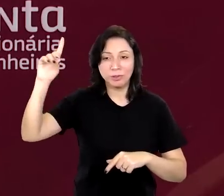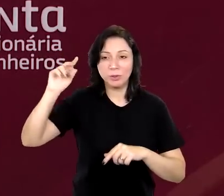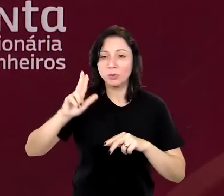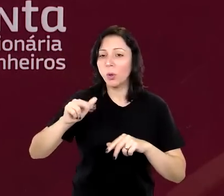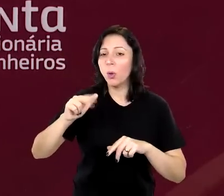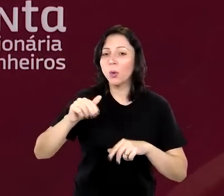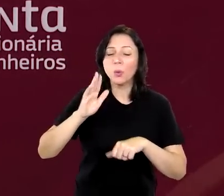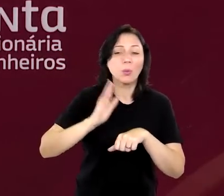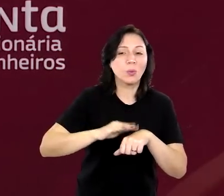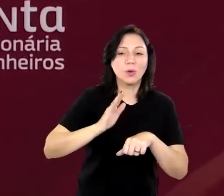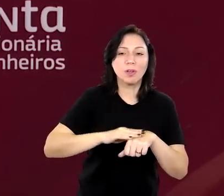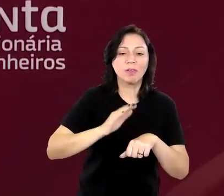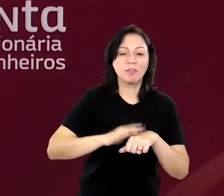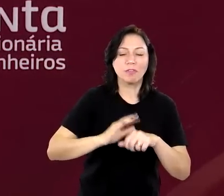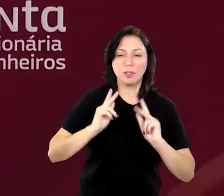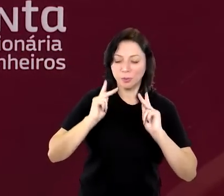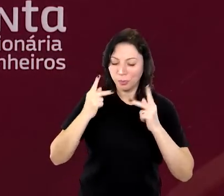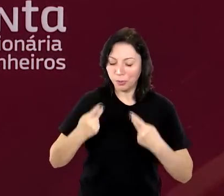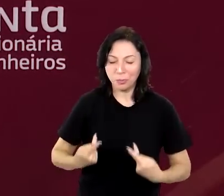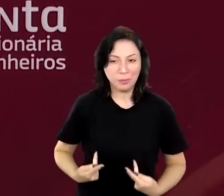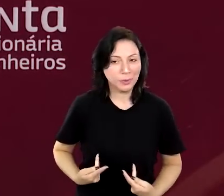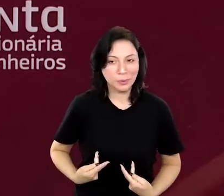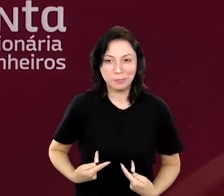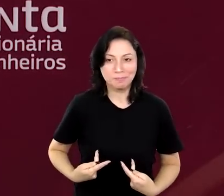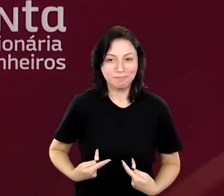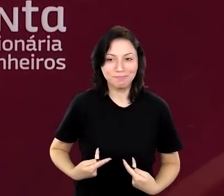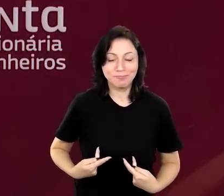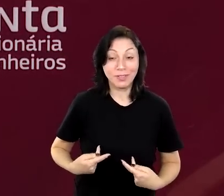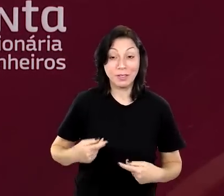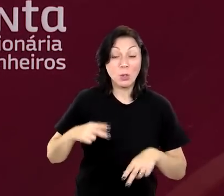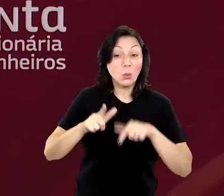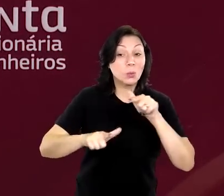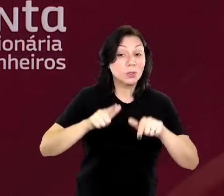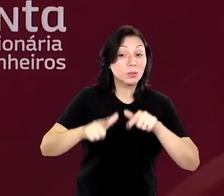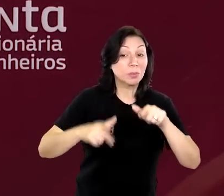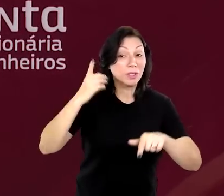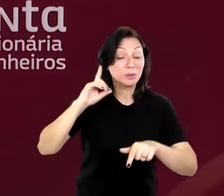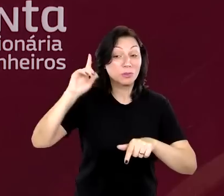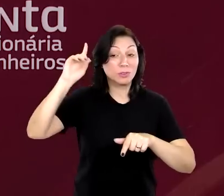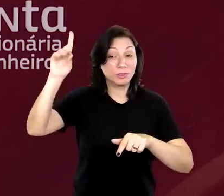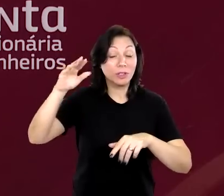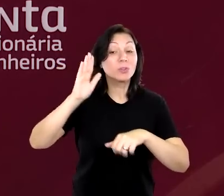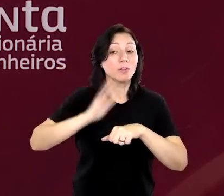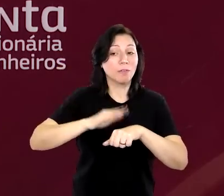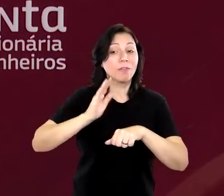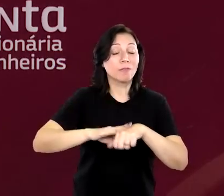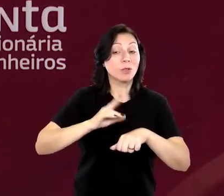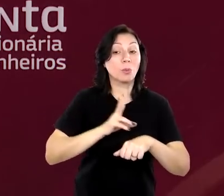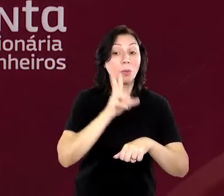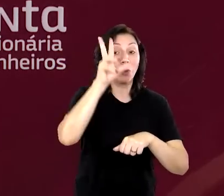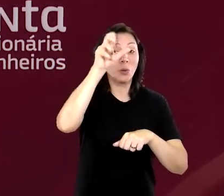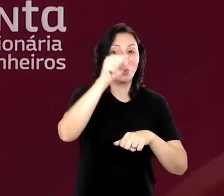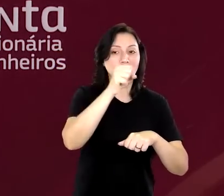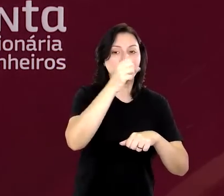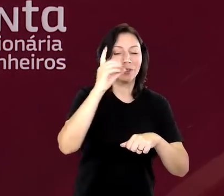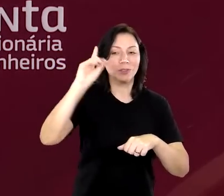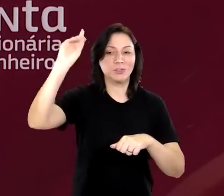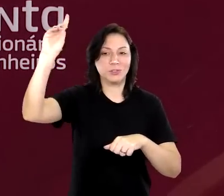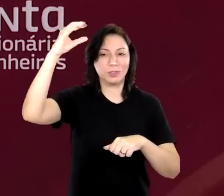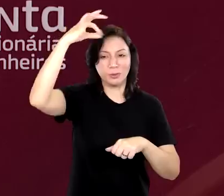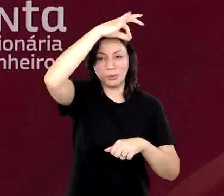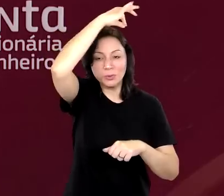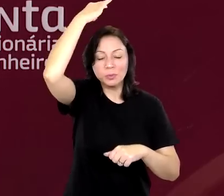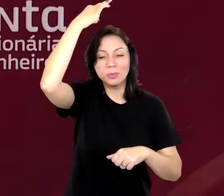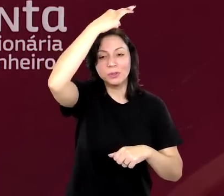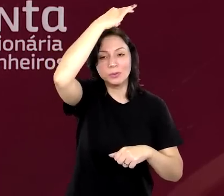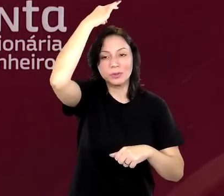A obra de Deus é feita pela unção e pelo poder do Espírito Santo. Não é você, Maria, que vai gerar esse ente. Porque